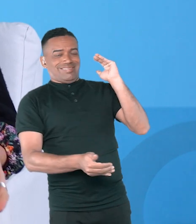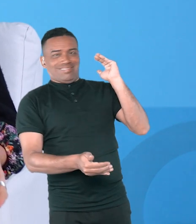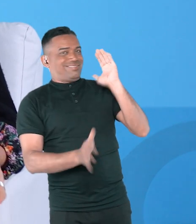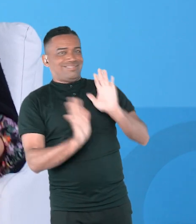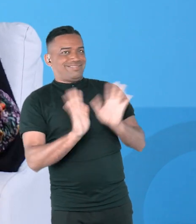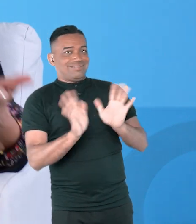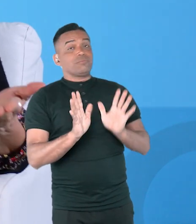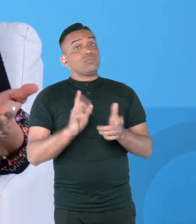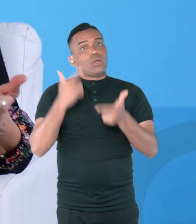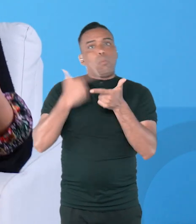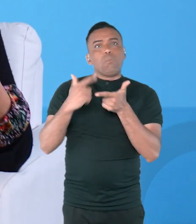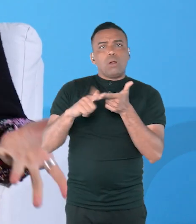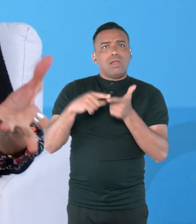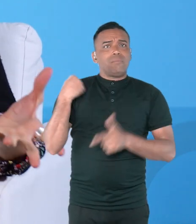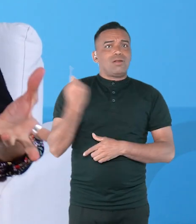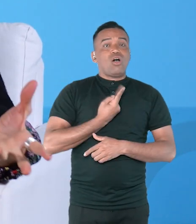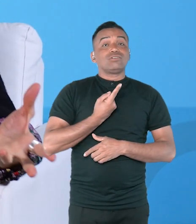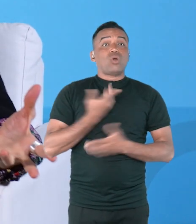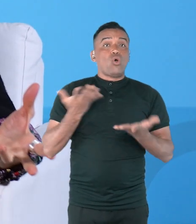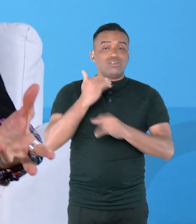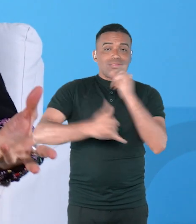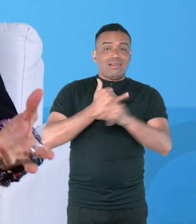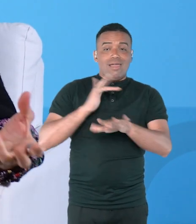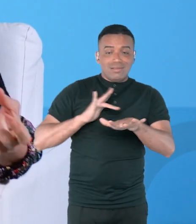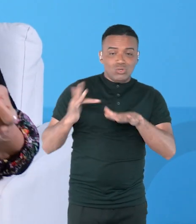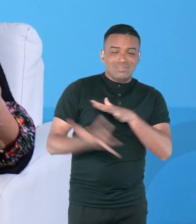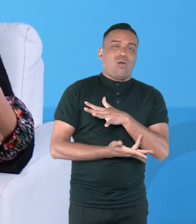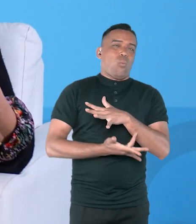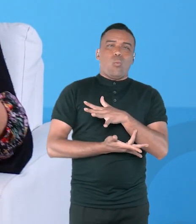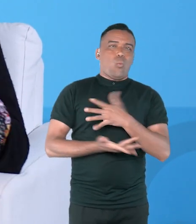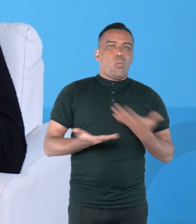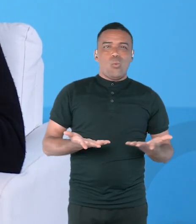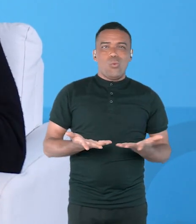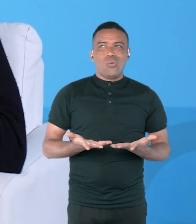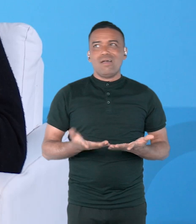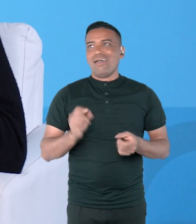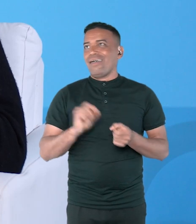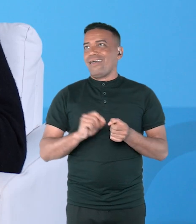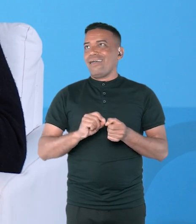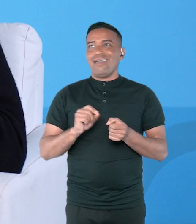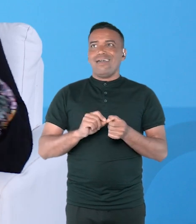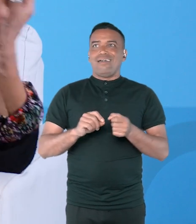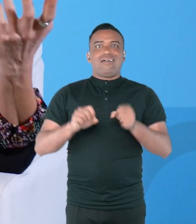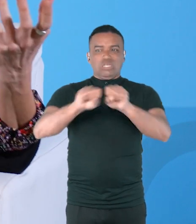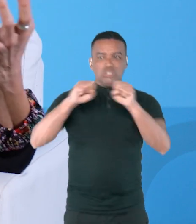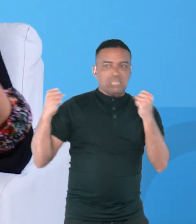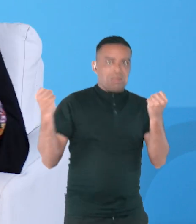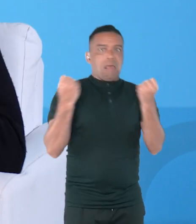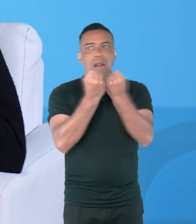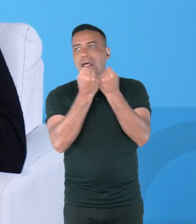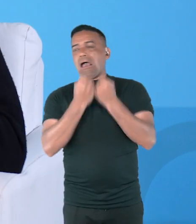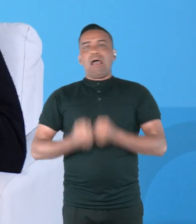discordar, que é o nosso problema com a rede social, né? Que virou esse fórum,